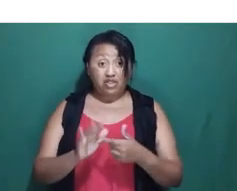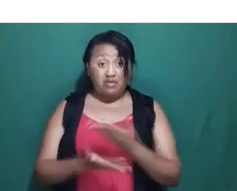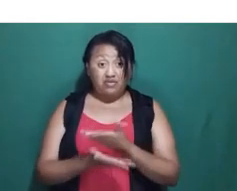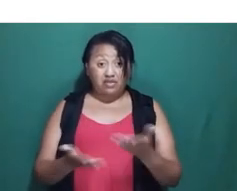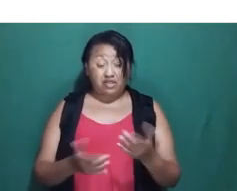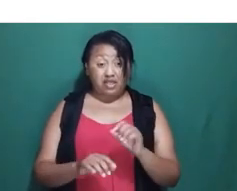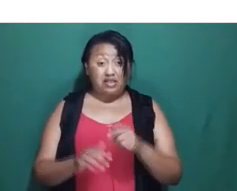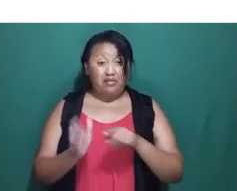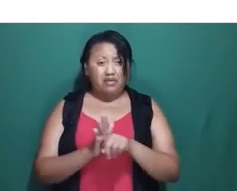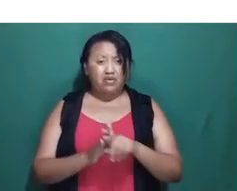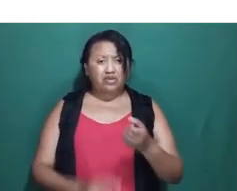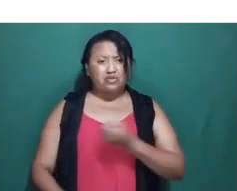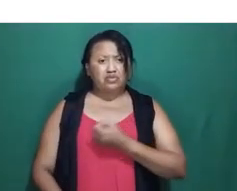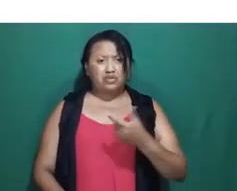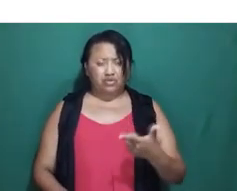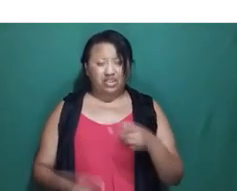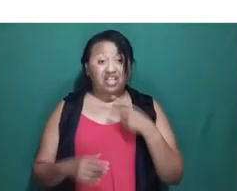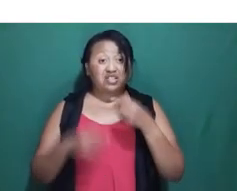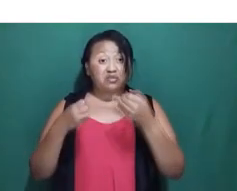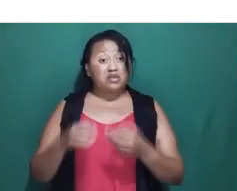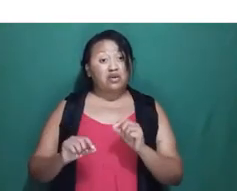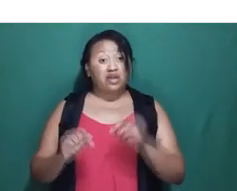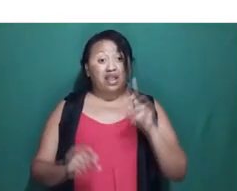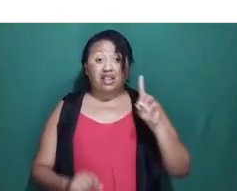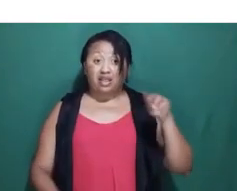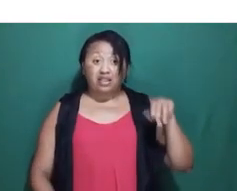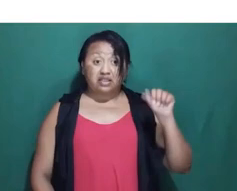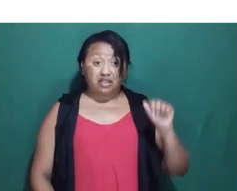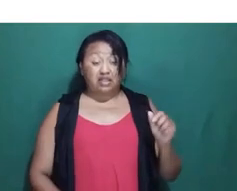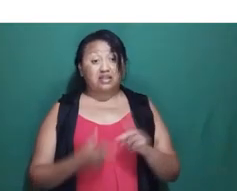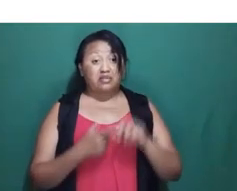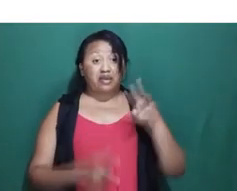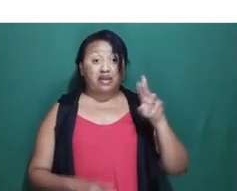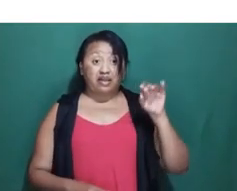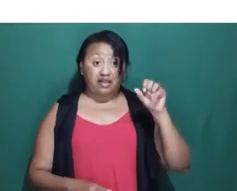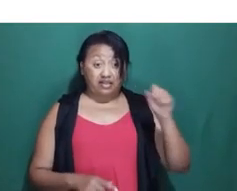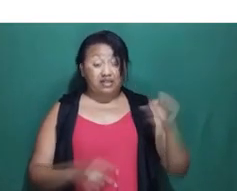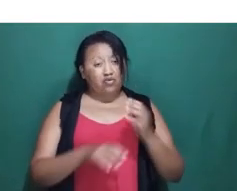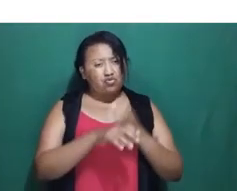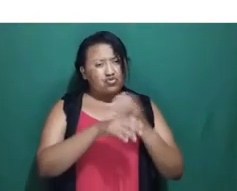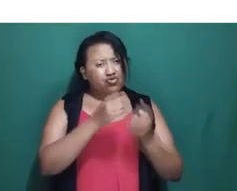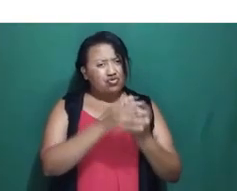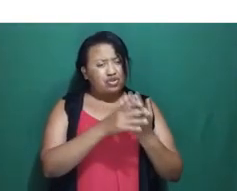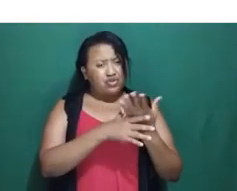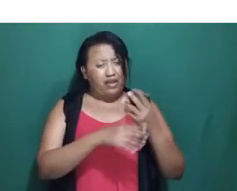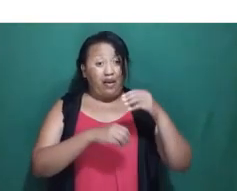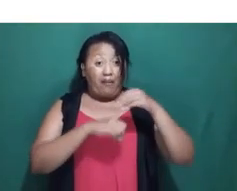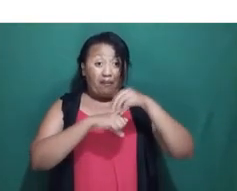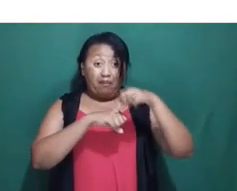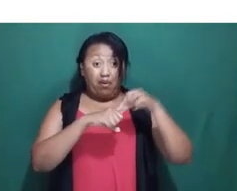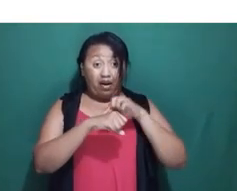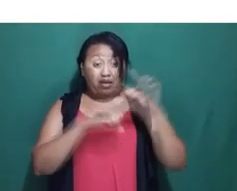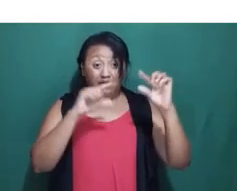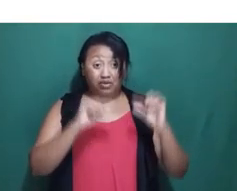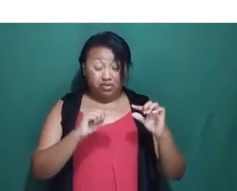questão 2 né Como diz assim ó o DNA e o RNA são constituídos por moléculas menores os nucleotídeos que